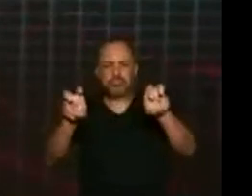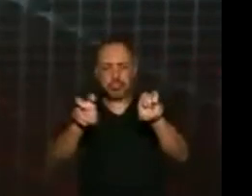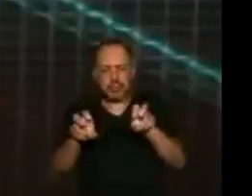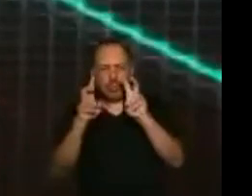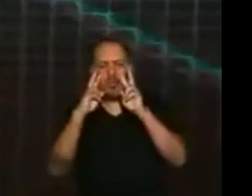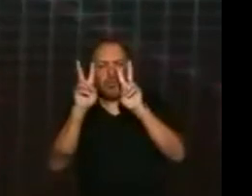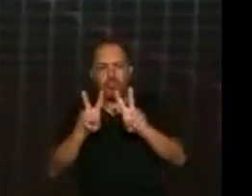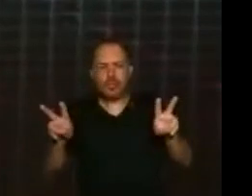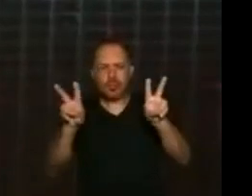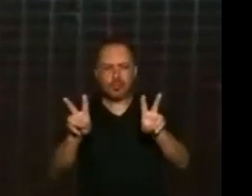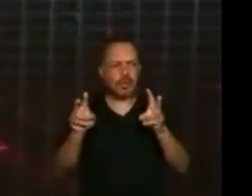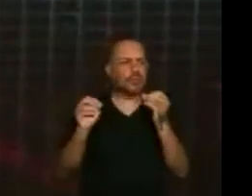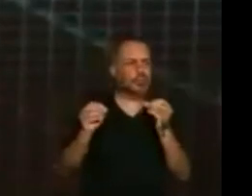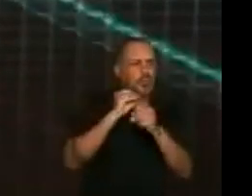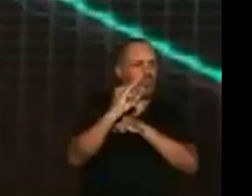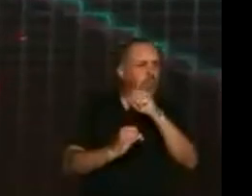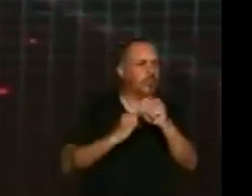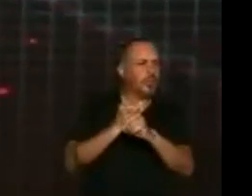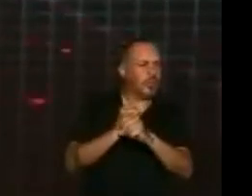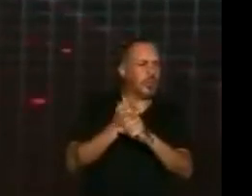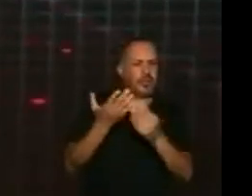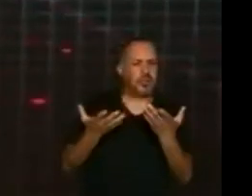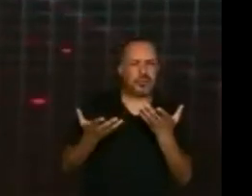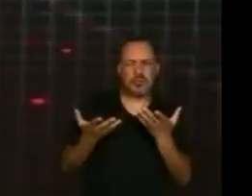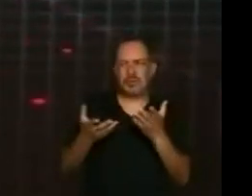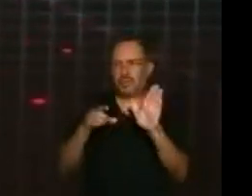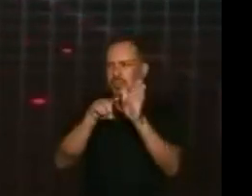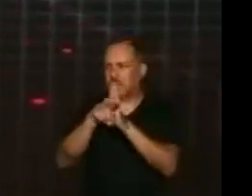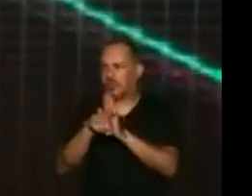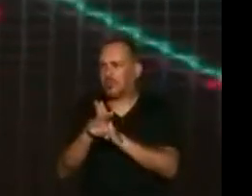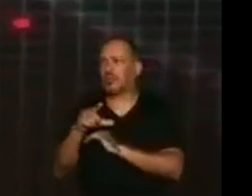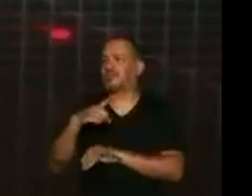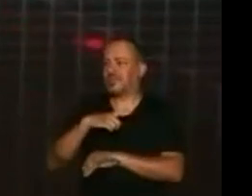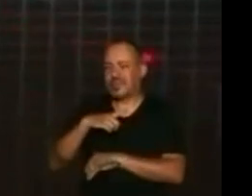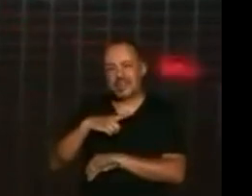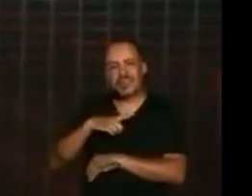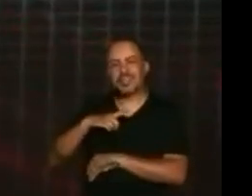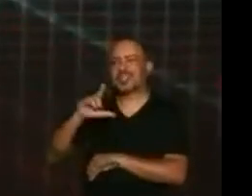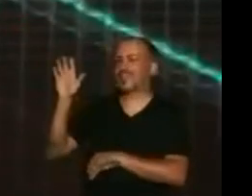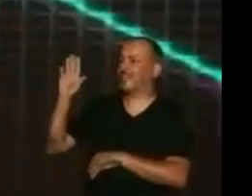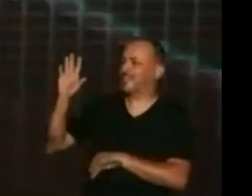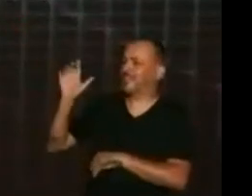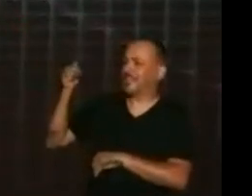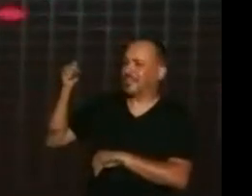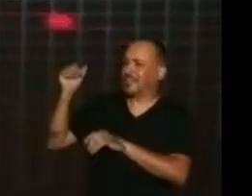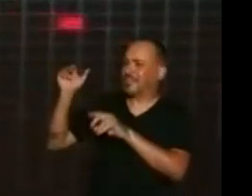Só para saber, tem gente online aí com a gente na nossa plateia virtual? Tem, sim ou não? Ah lá, o pessoal tá tudo aí, ó.